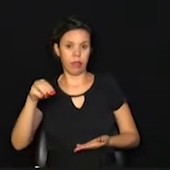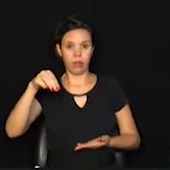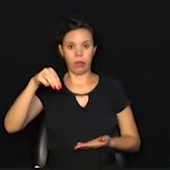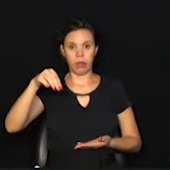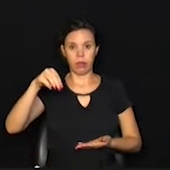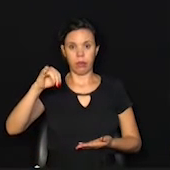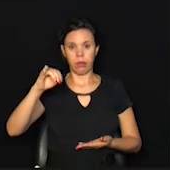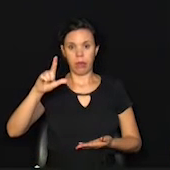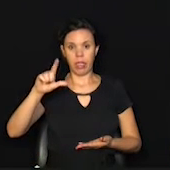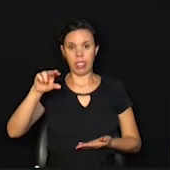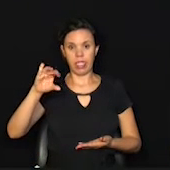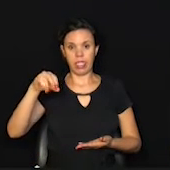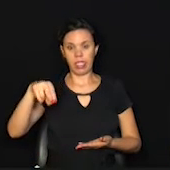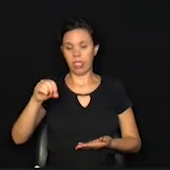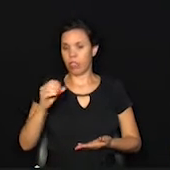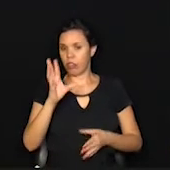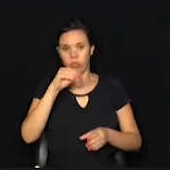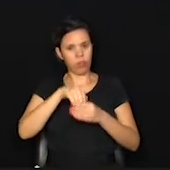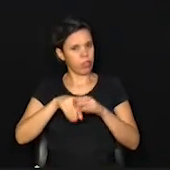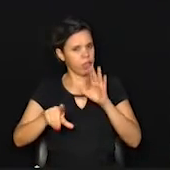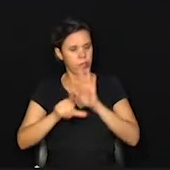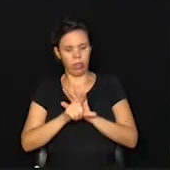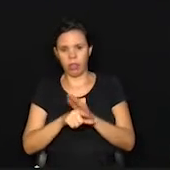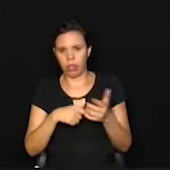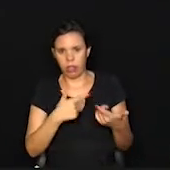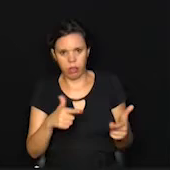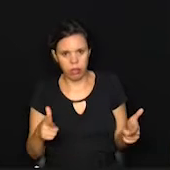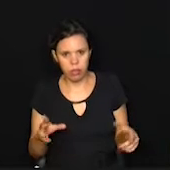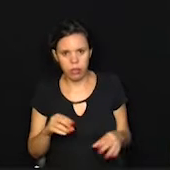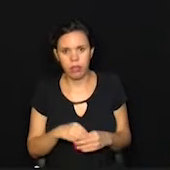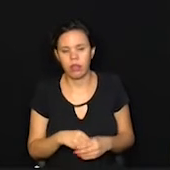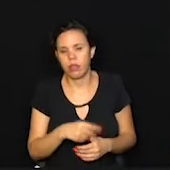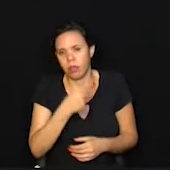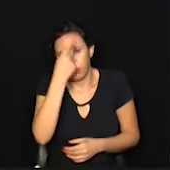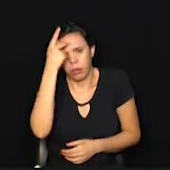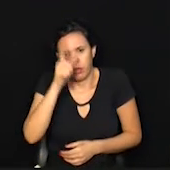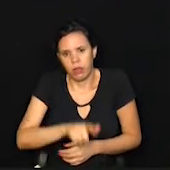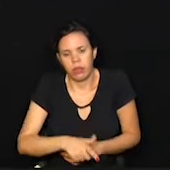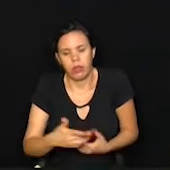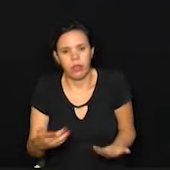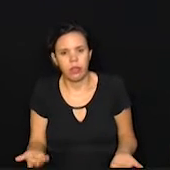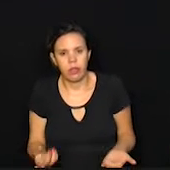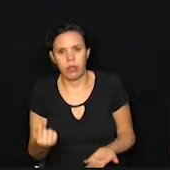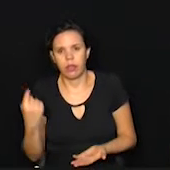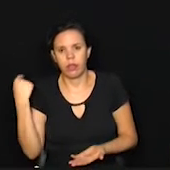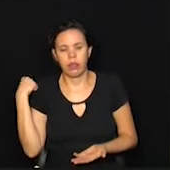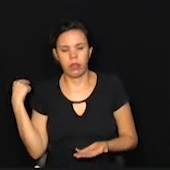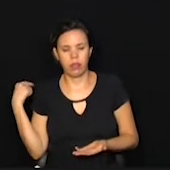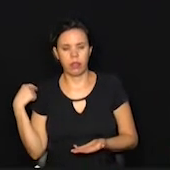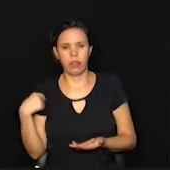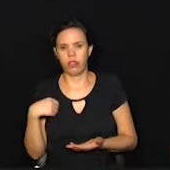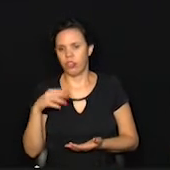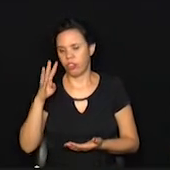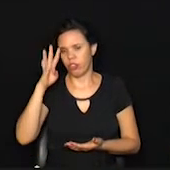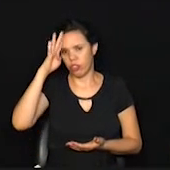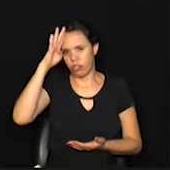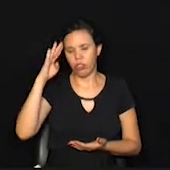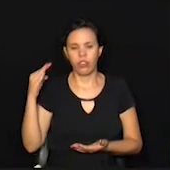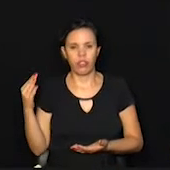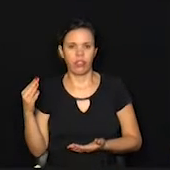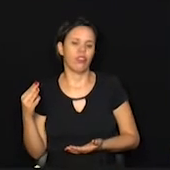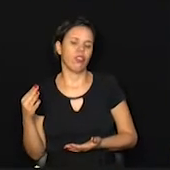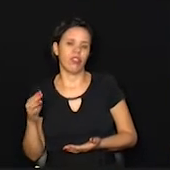isso não cabe dentro da Lei simplesmente isso eu quero adorar naquela época o general Geisel